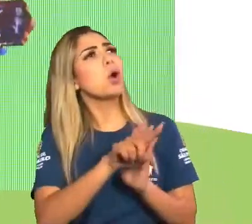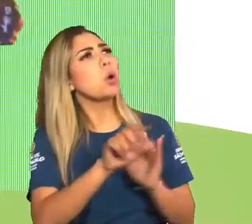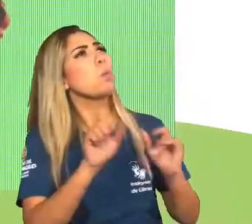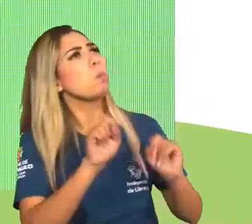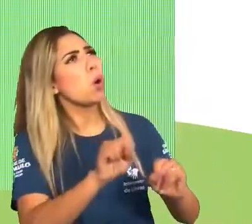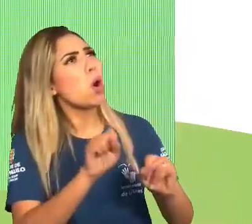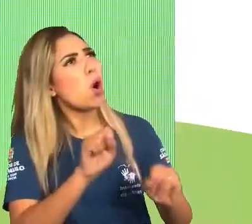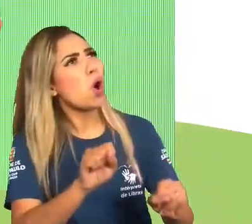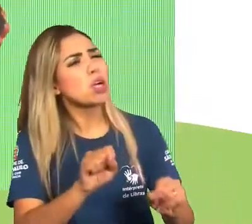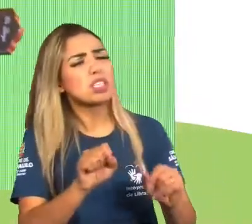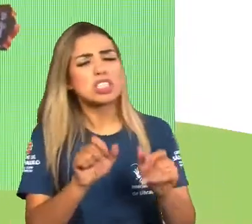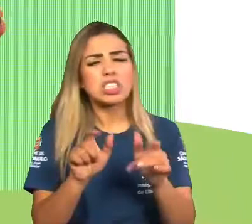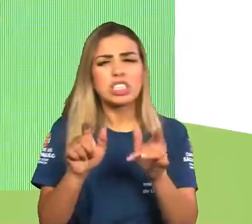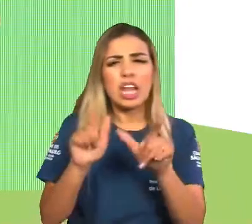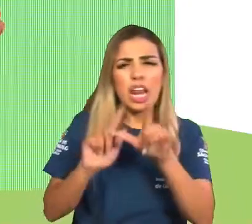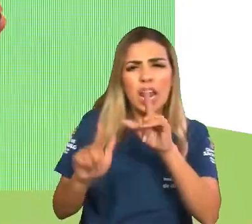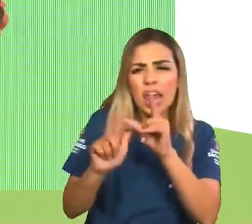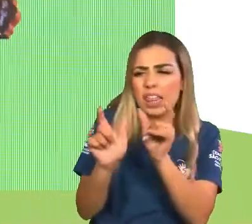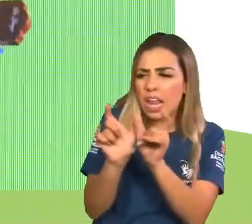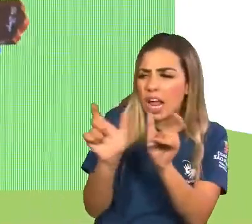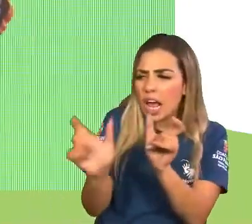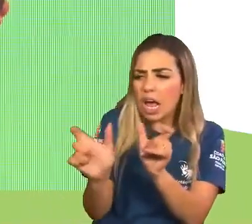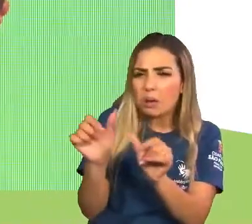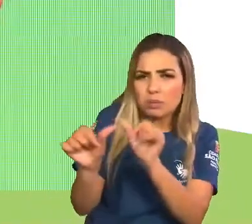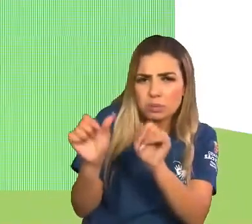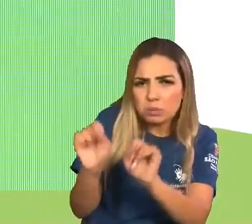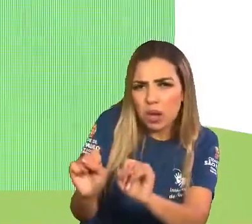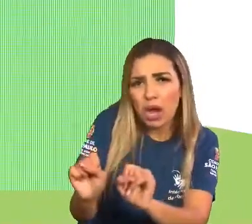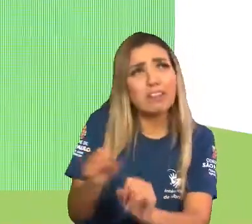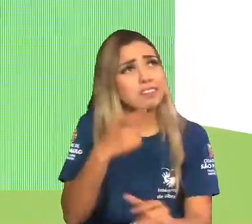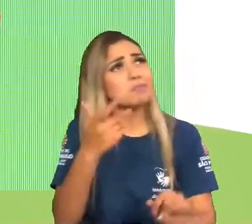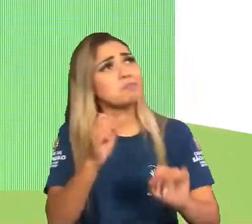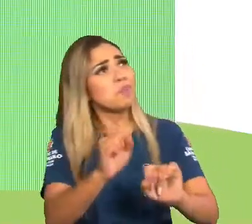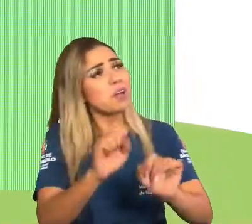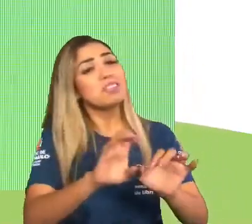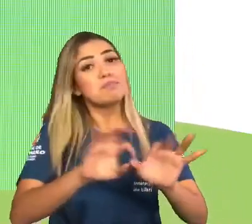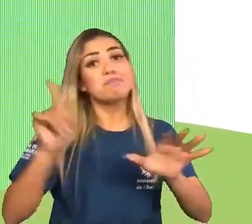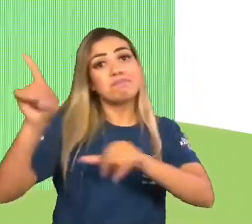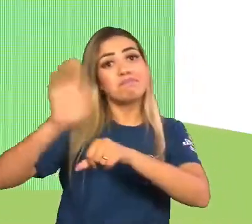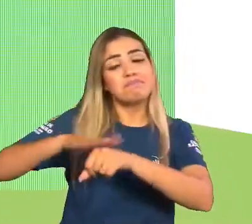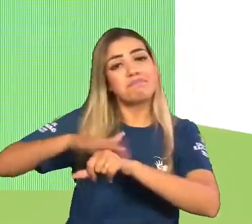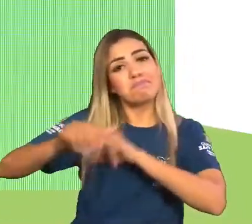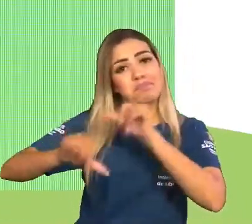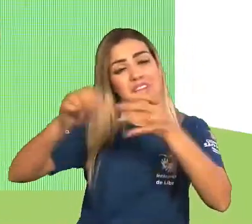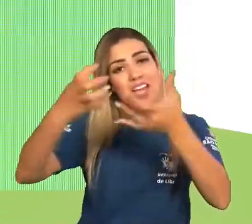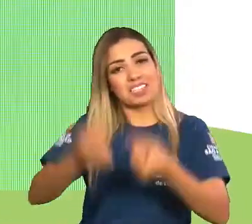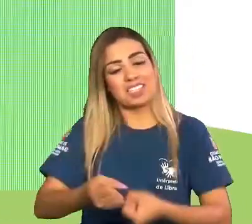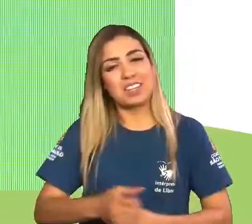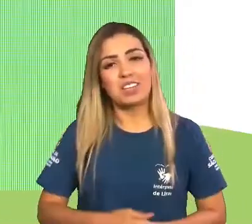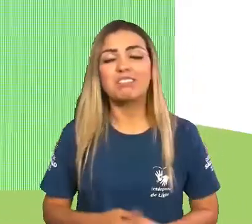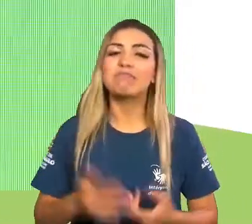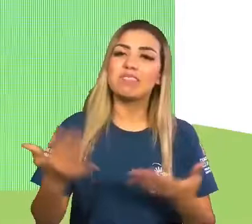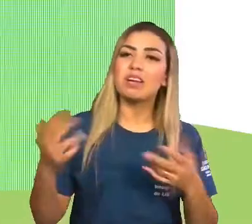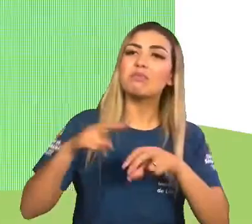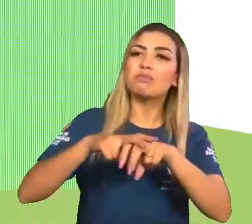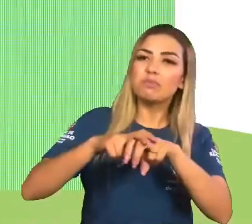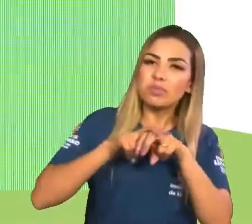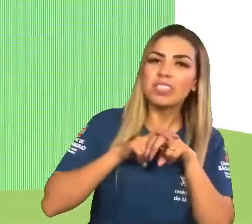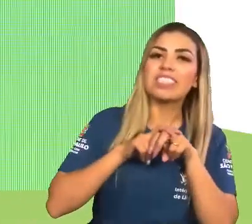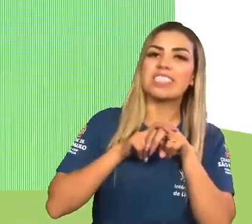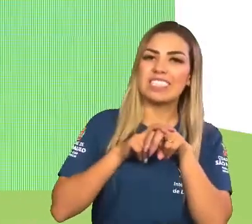mudar uma parte da letra e falar só da minha filha Lara? Eu disse, na hora, e ele fez isso. Né? Então, eu dedico a você